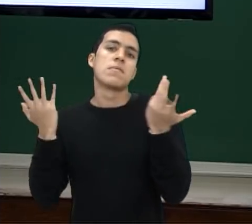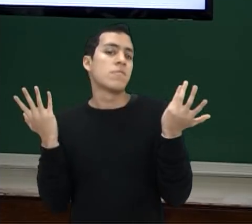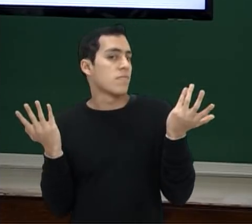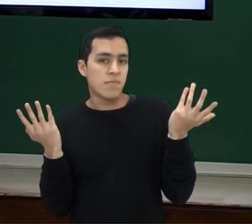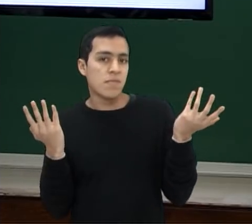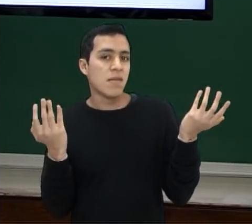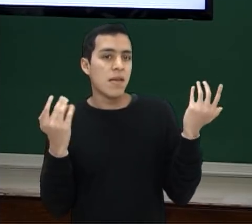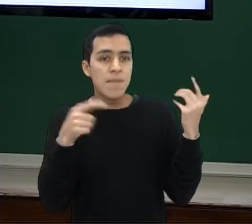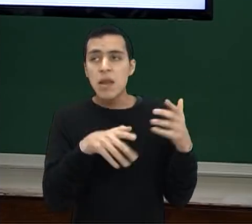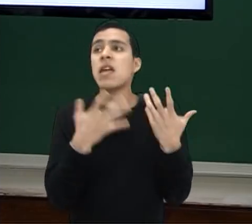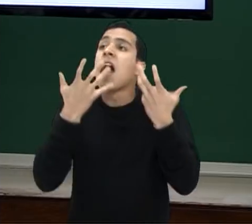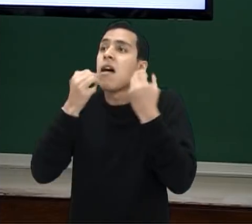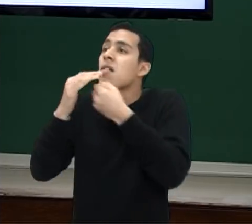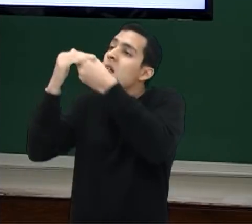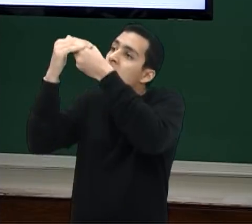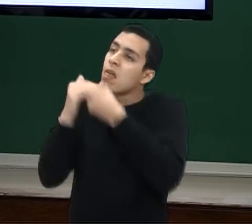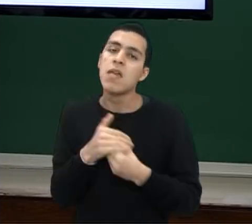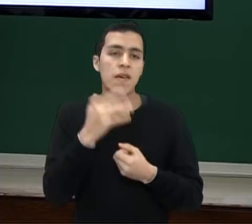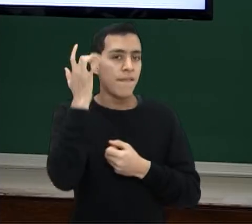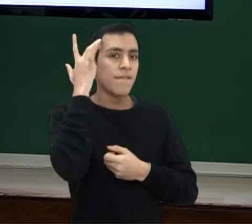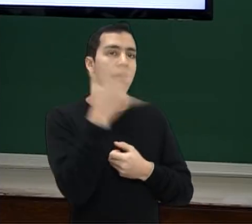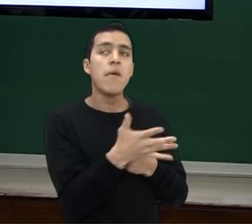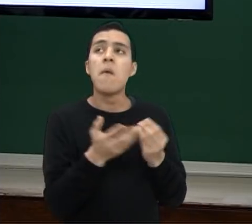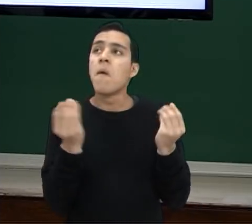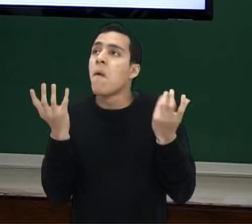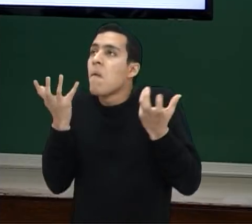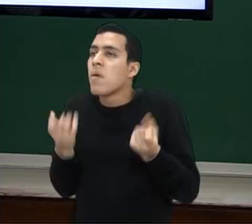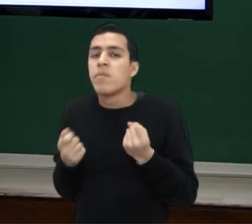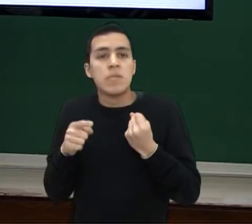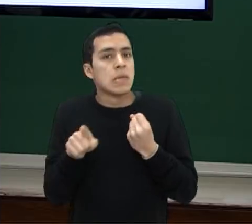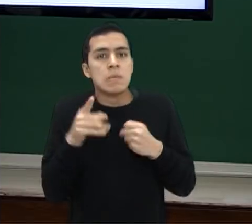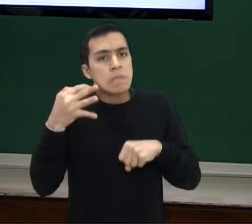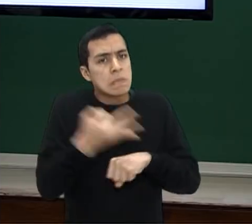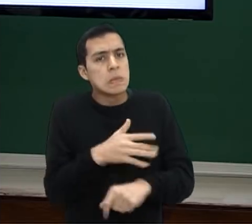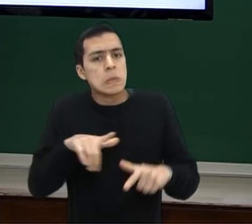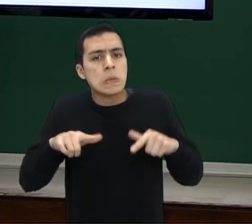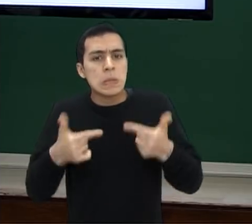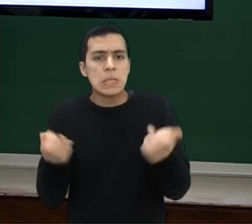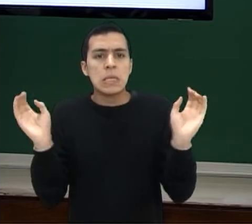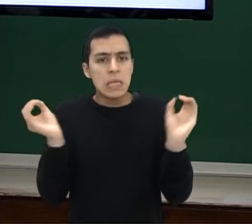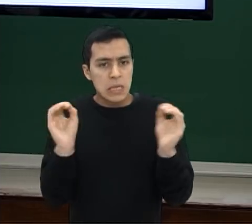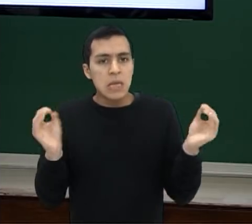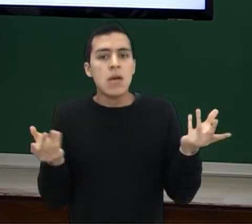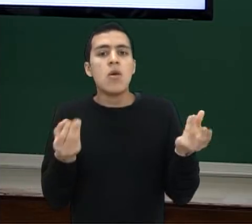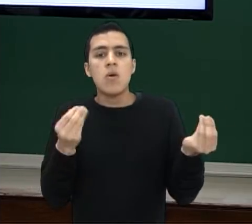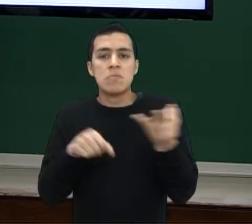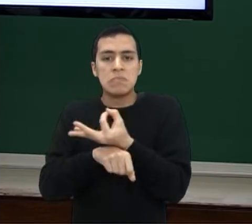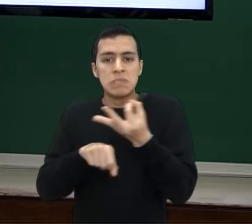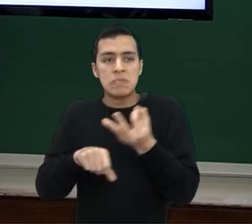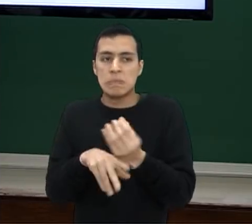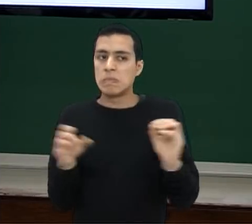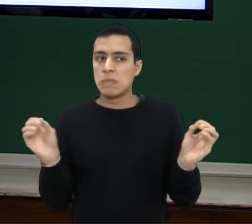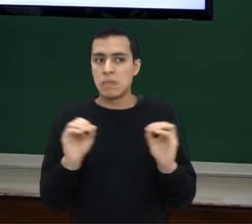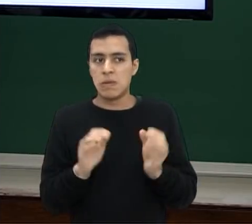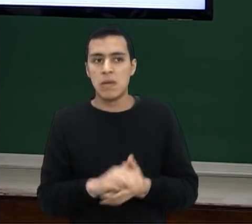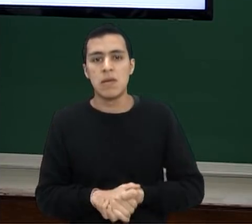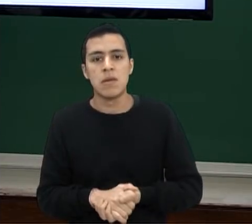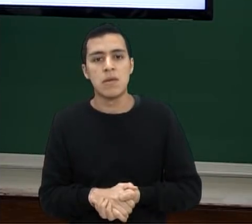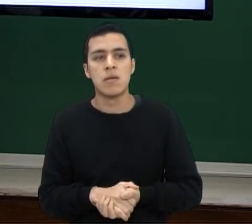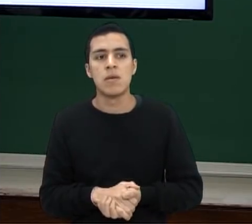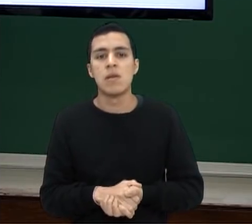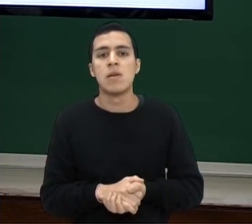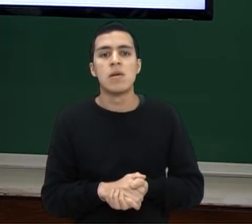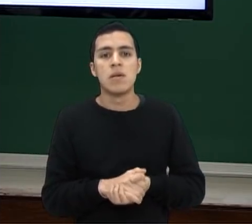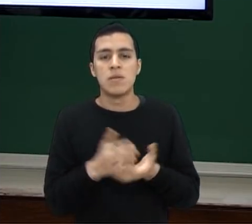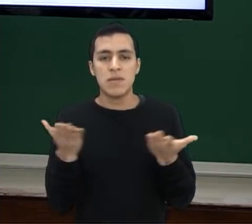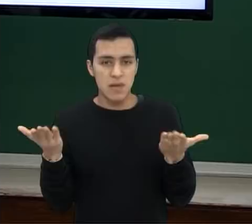às situações de opressão com tanta facilidade, né? E não resiste, não faz nenhuma atitude para fazer a resistência.